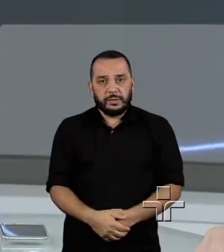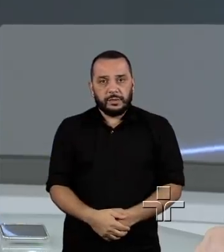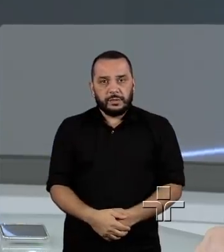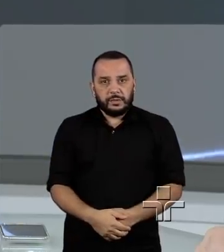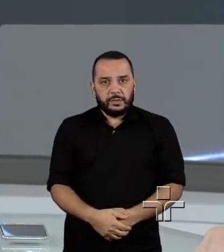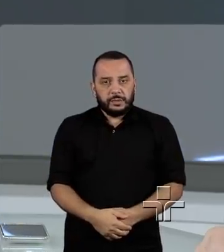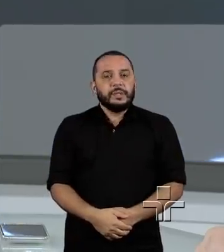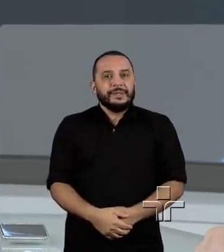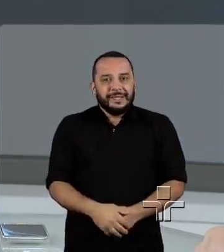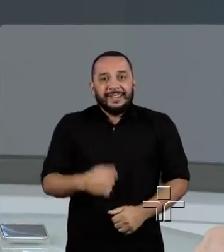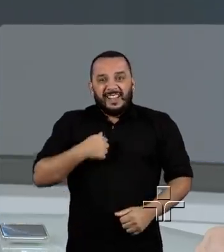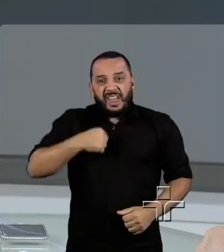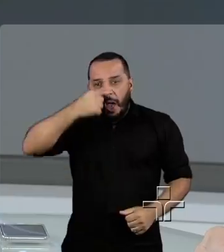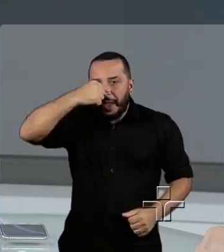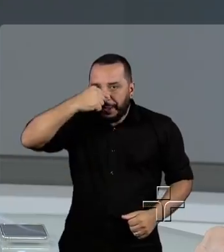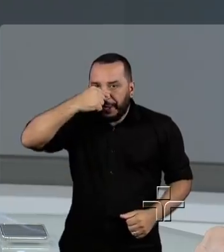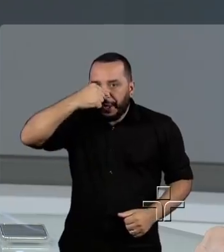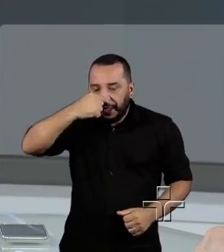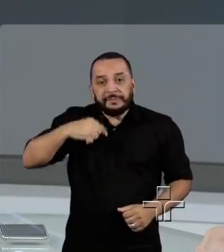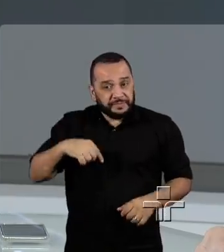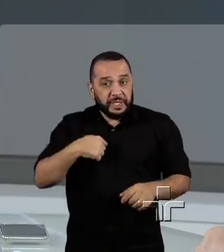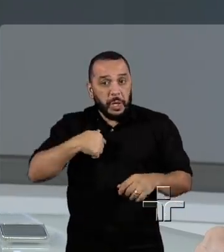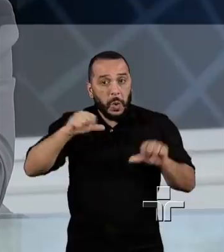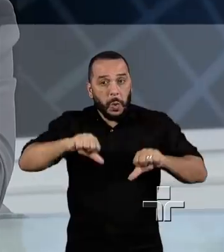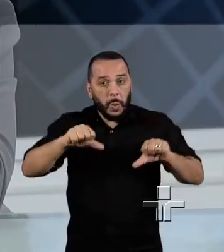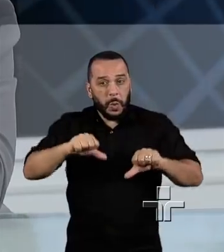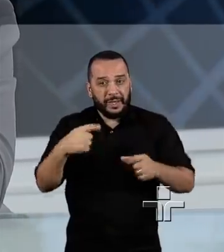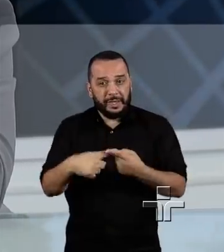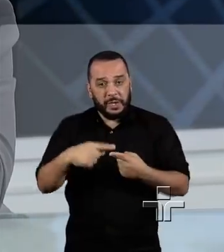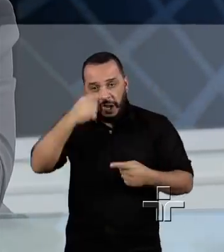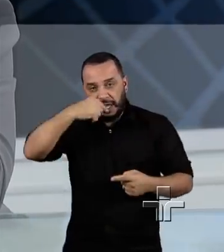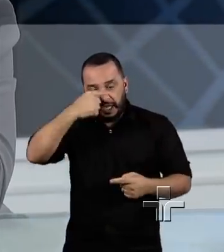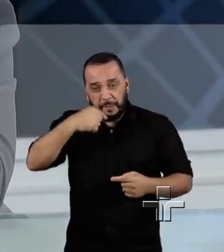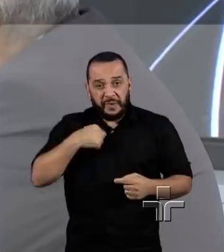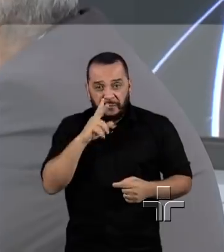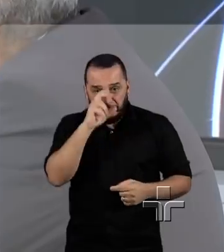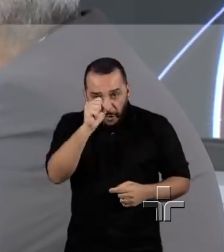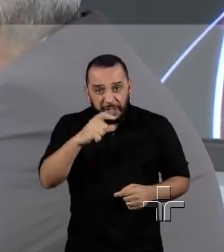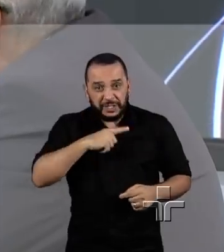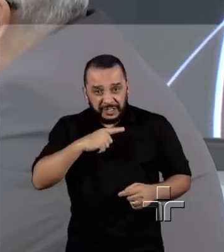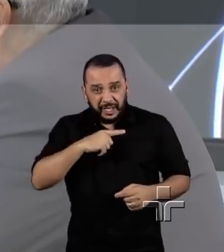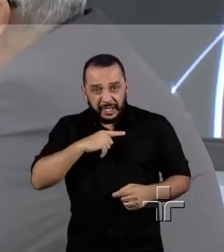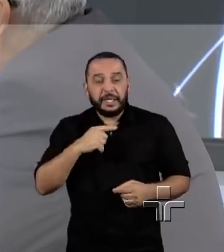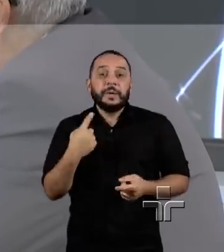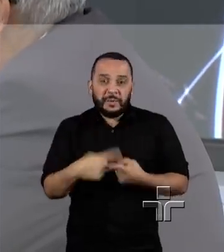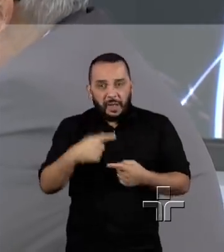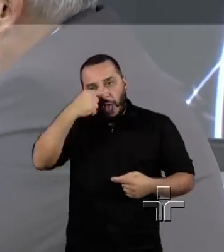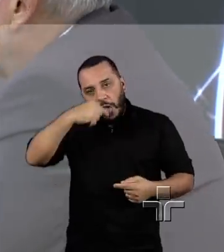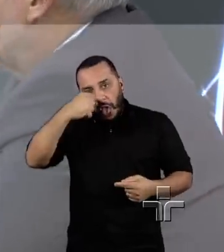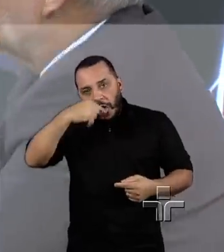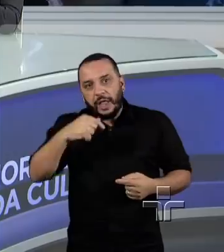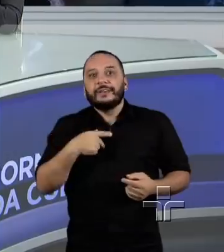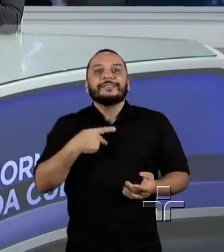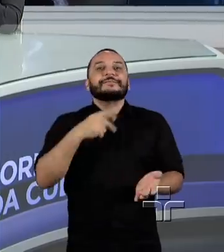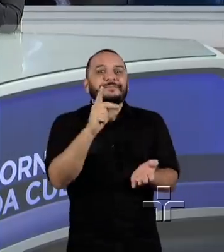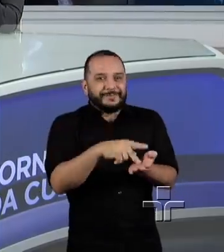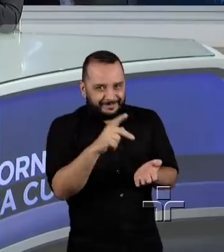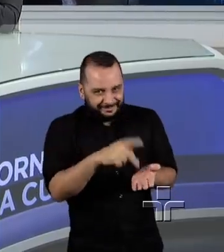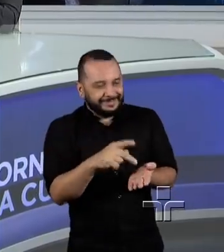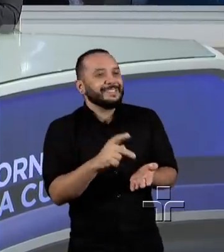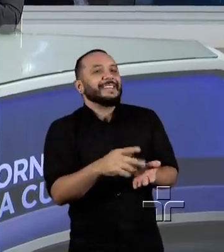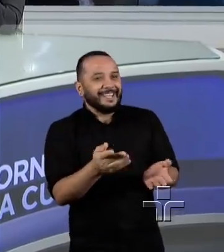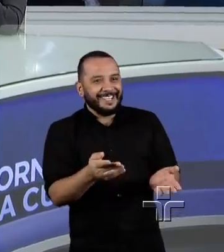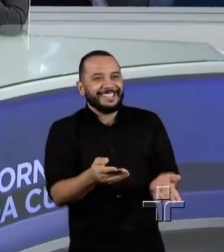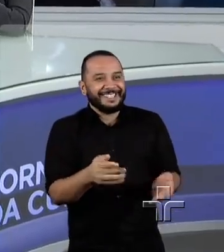ouvir que eu tô falando pelo nariz na gravação aí, né? Essa gripe tá ficando mais forte, Saldiva, que eu saí de uma e entrei numa outra. Da gripe, comentando a voz. É